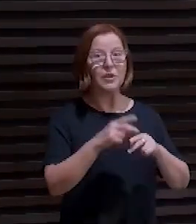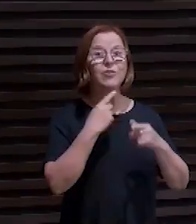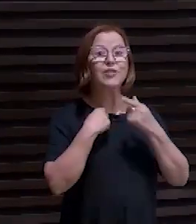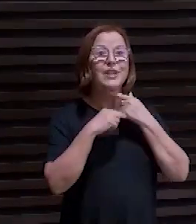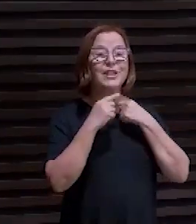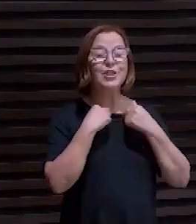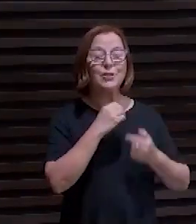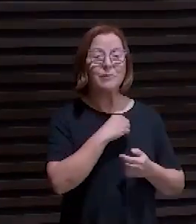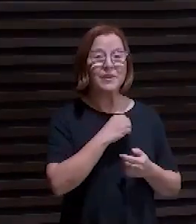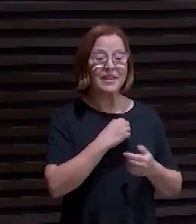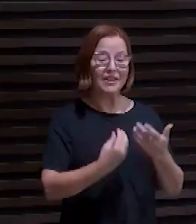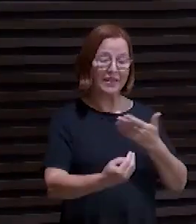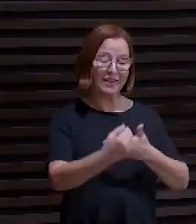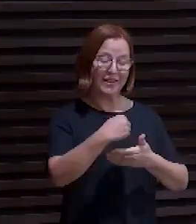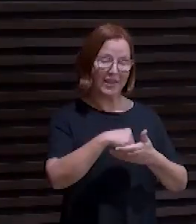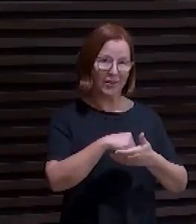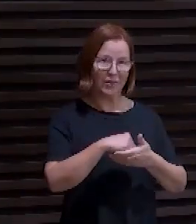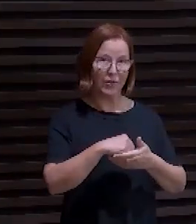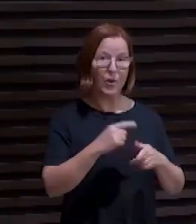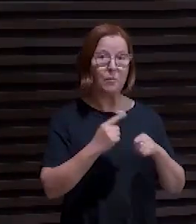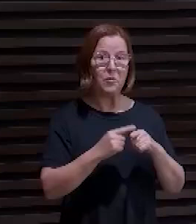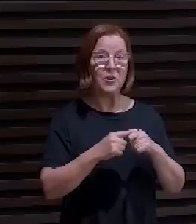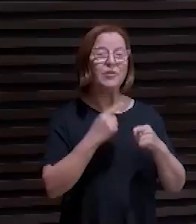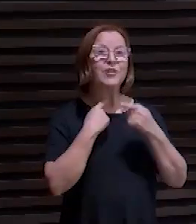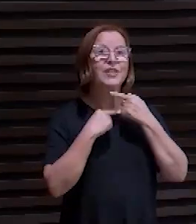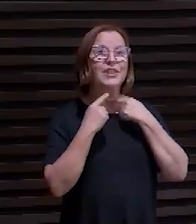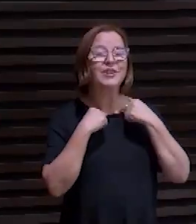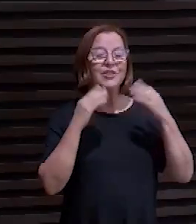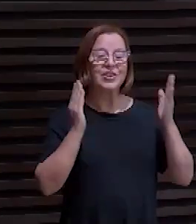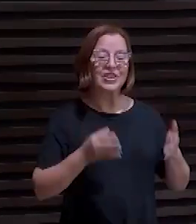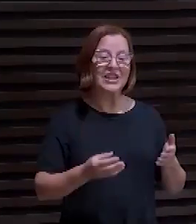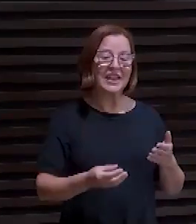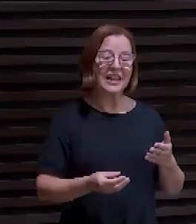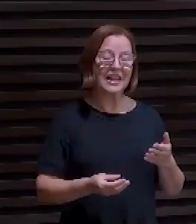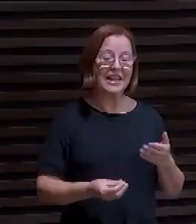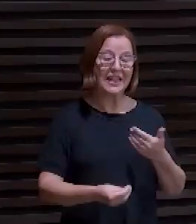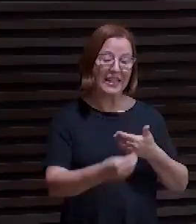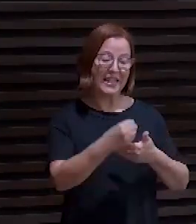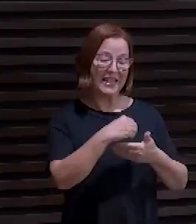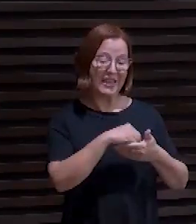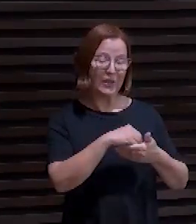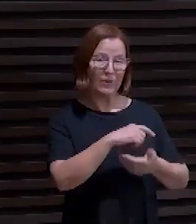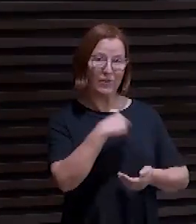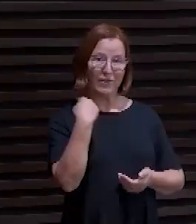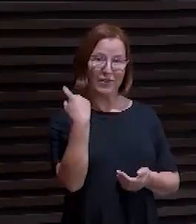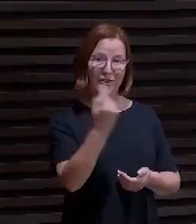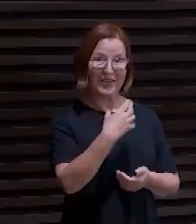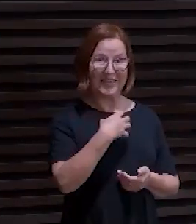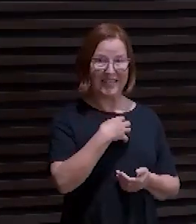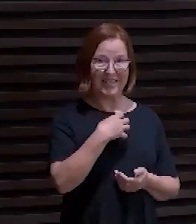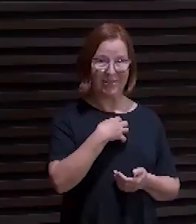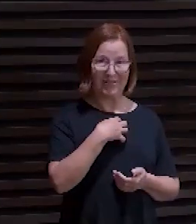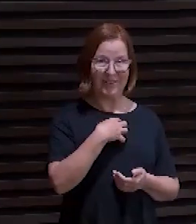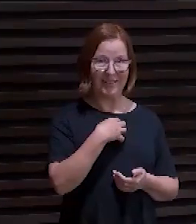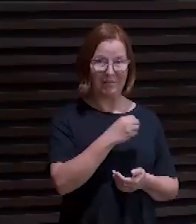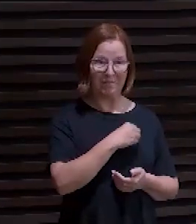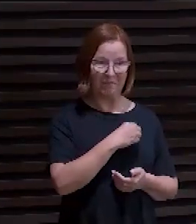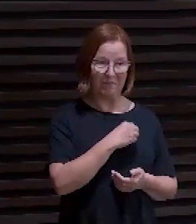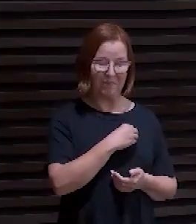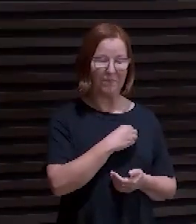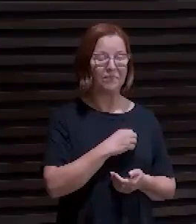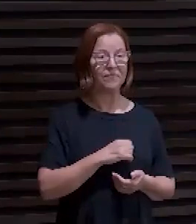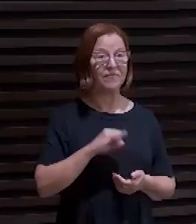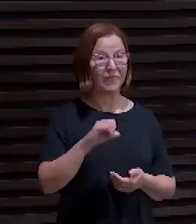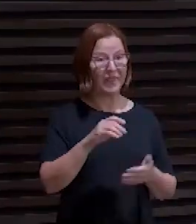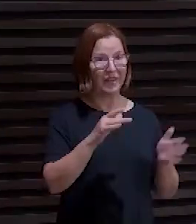Esses desejos já estão dentro da nossa natureza caída. Se